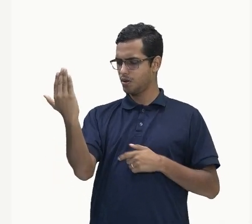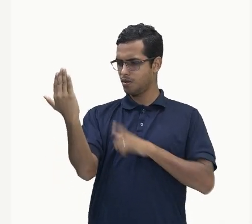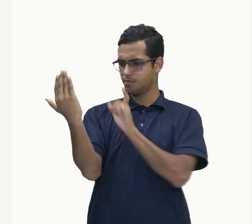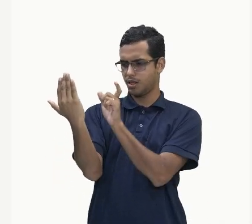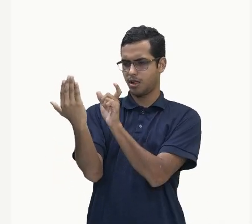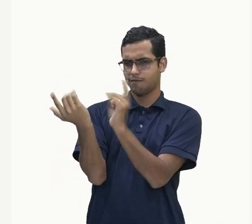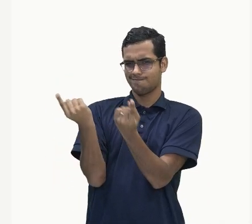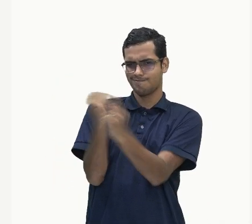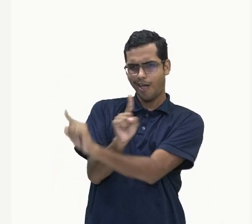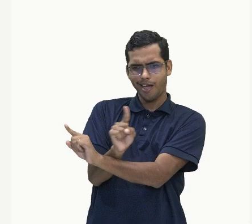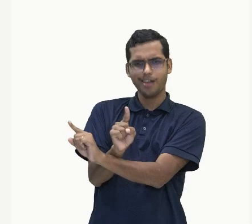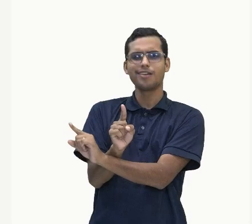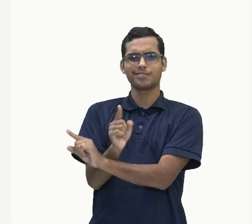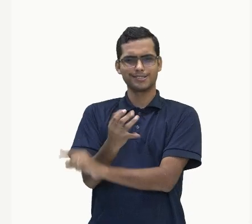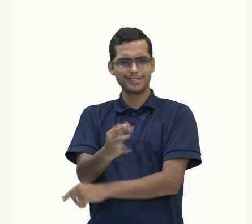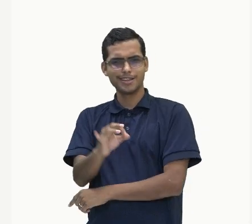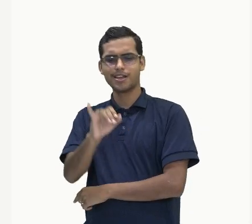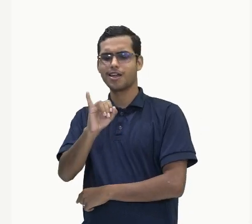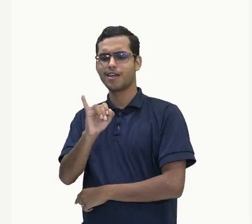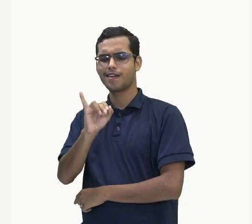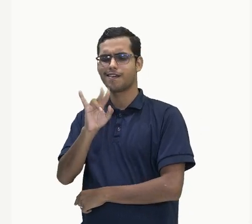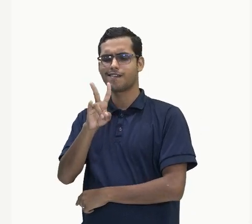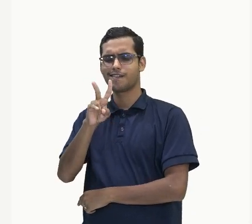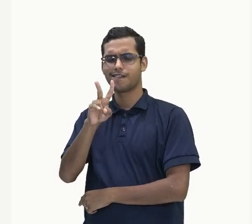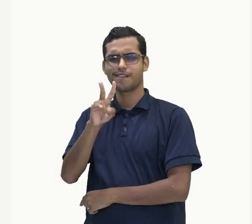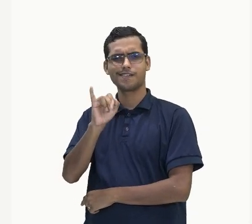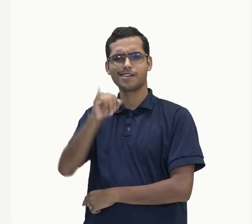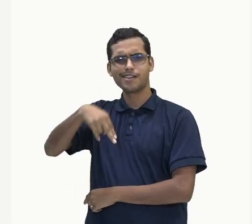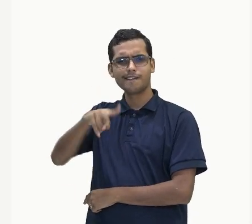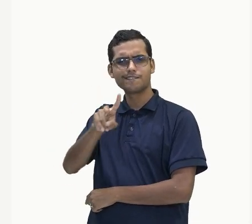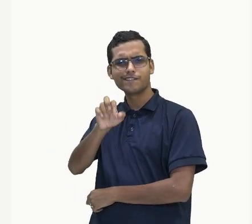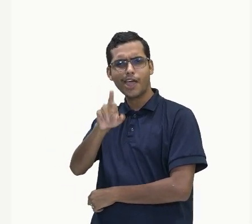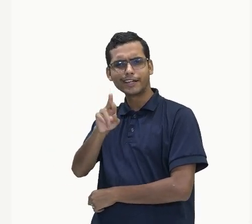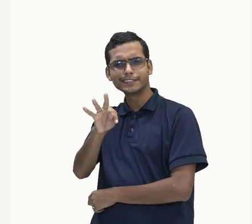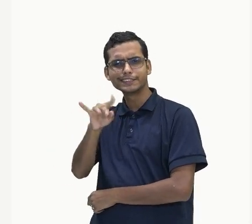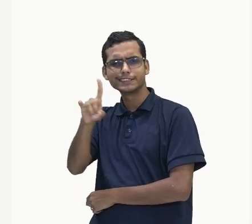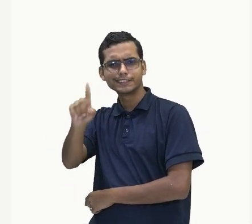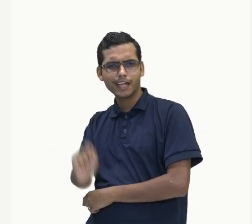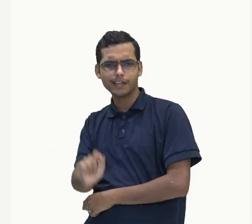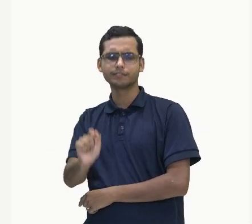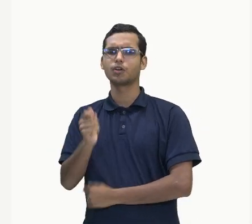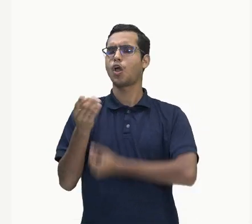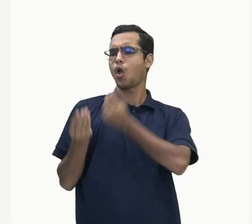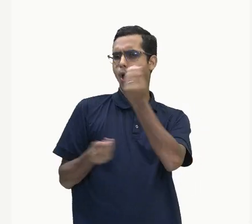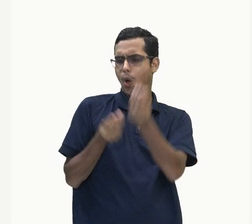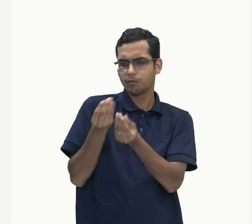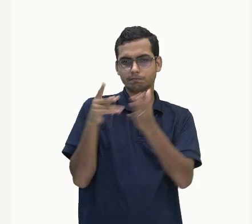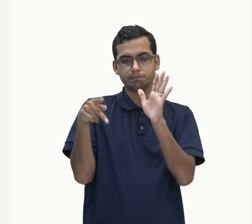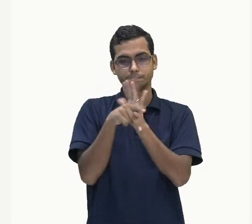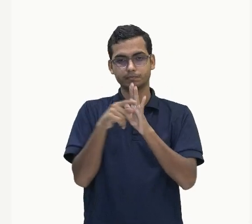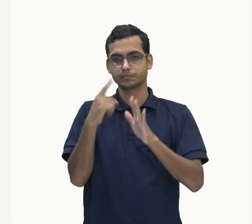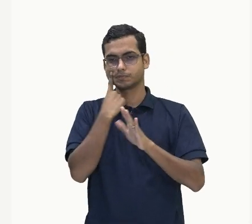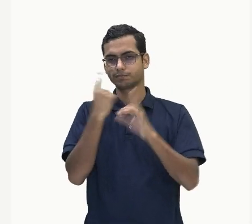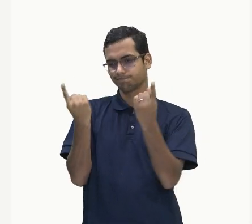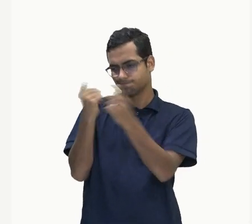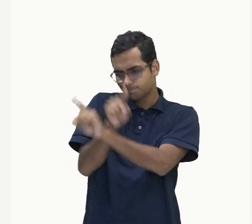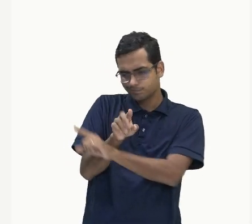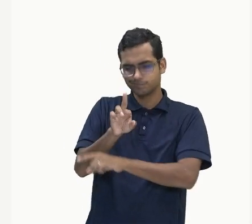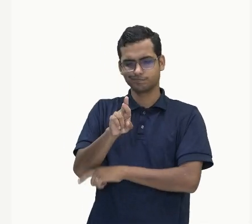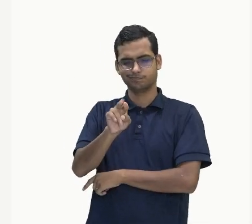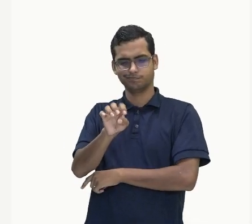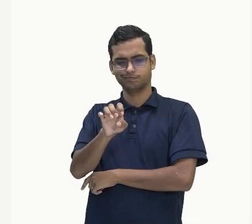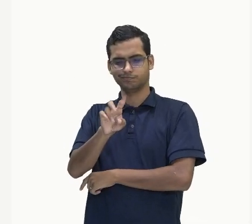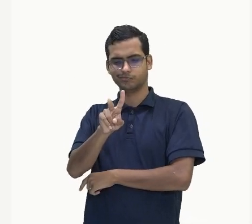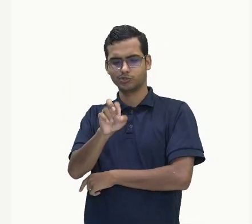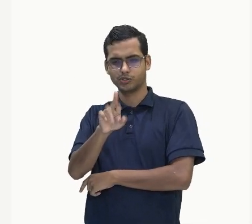dizer que a imagem está invertida. É uma reversão, é uma simetria da imagem. Então, há uma reversão da imagem, direita para